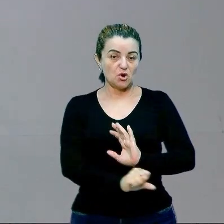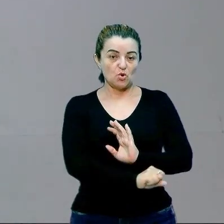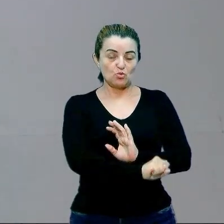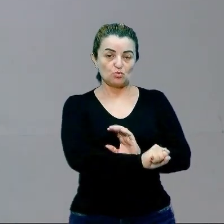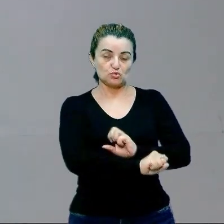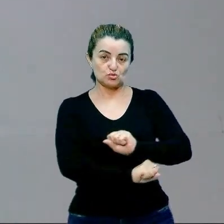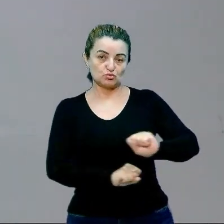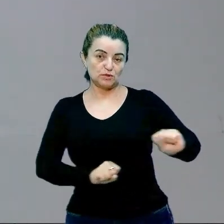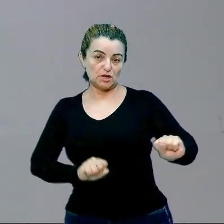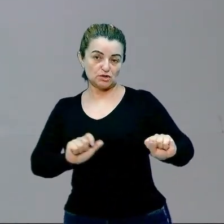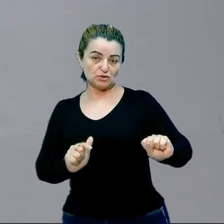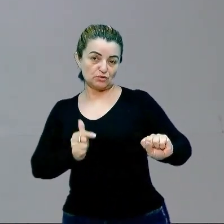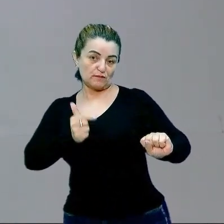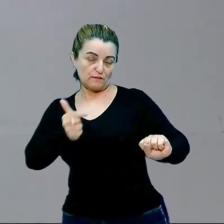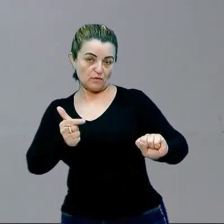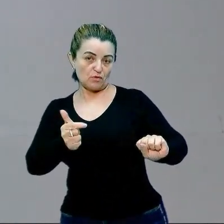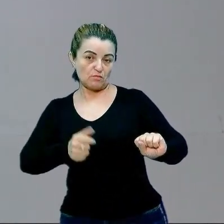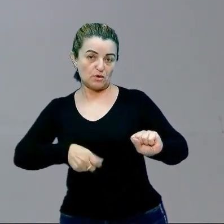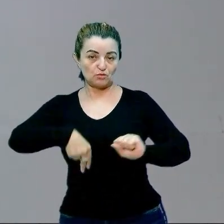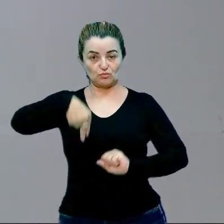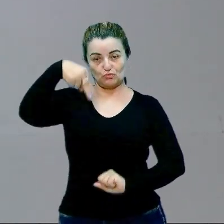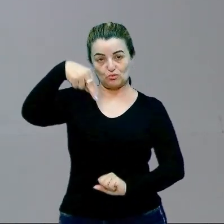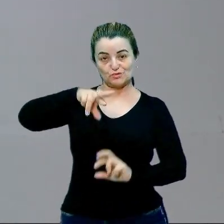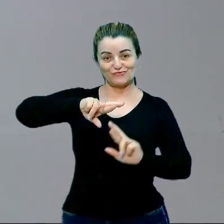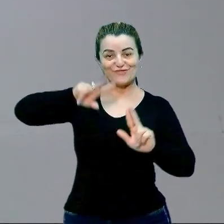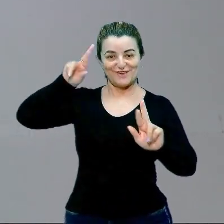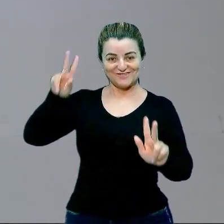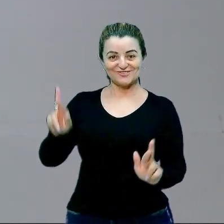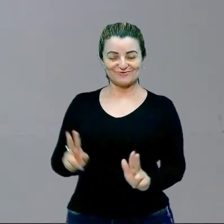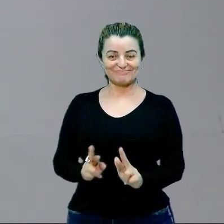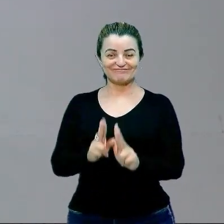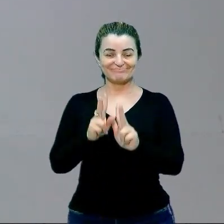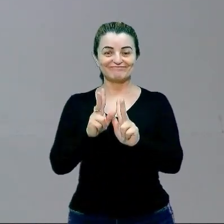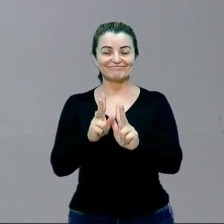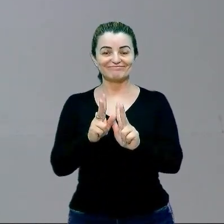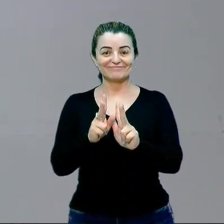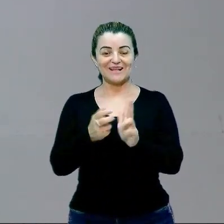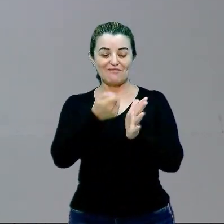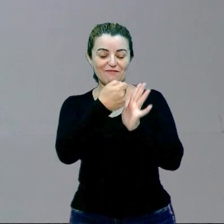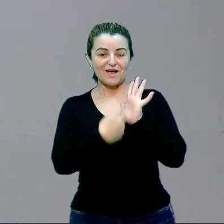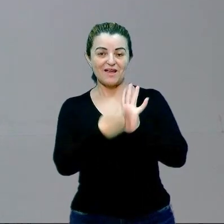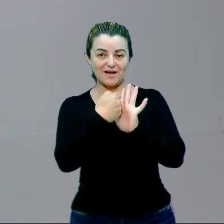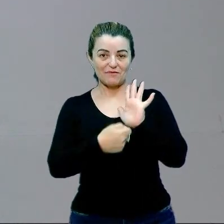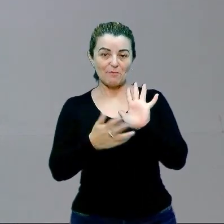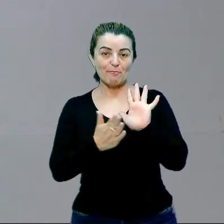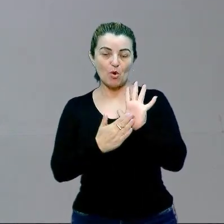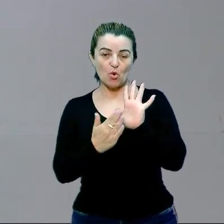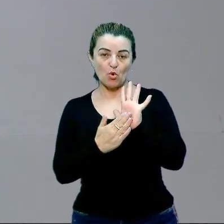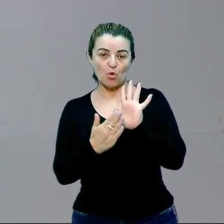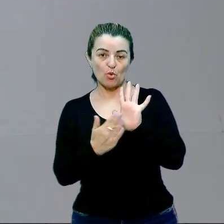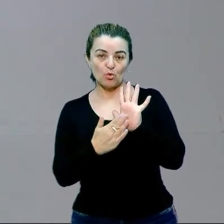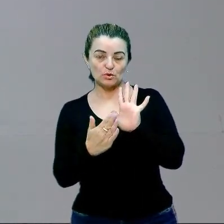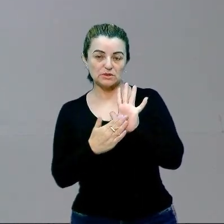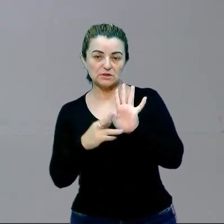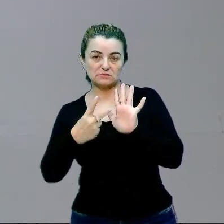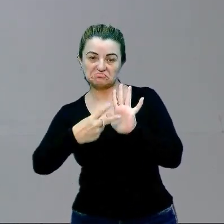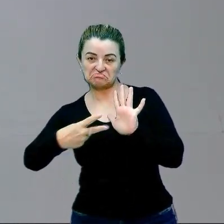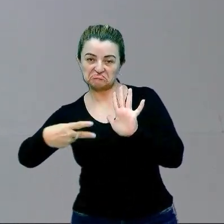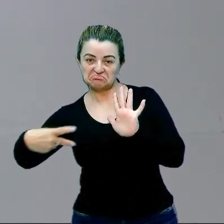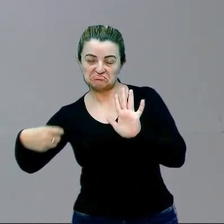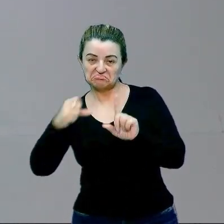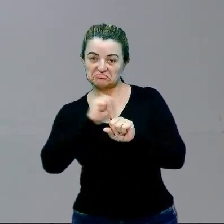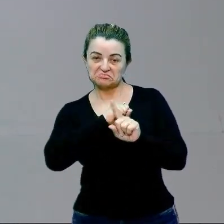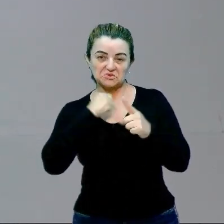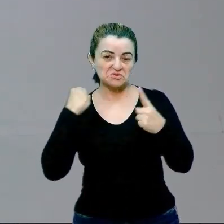forma, no Norte eu tenho de outra maneira. Então, a literatura ela vai descrever essas questões sociais